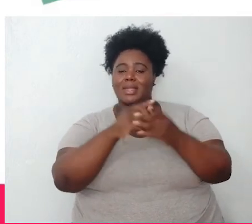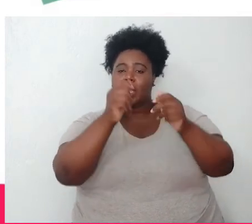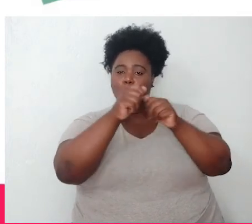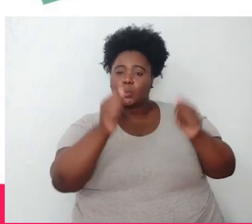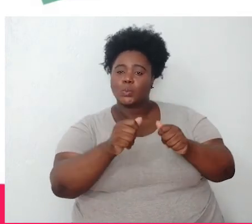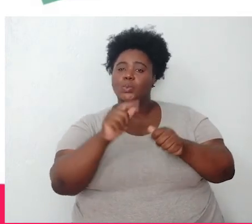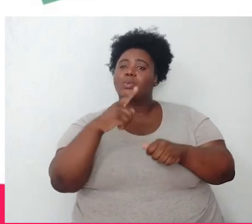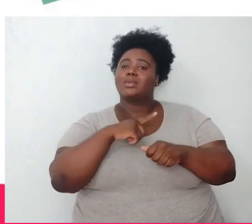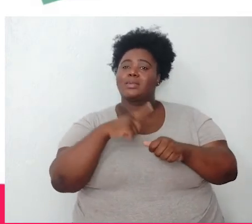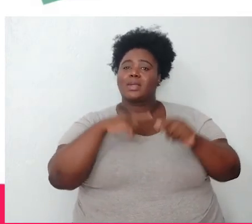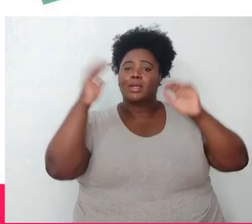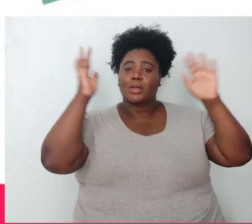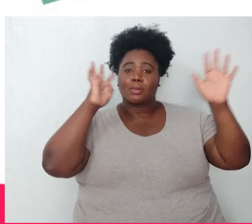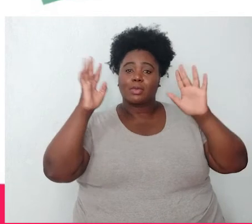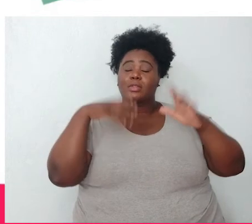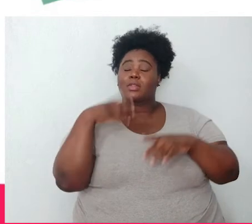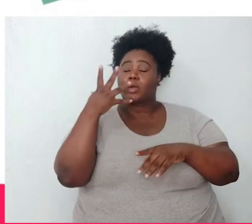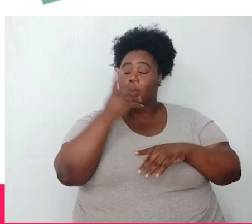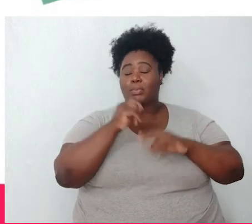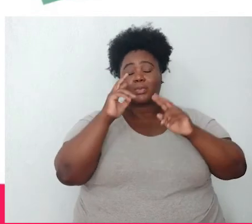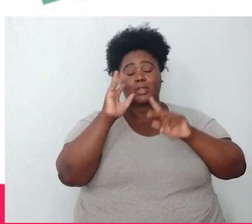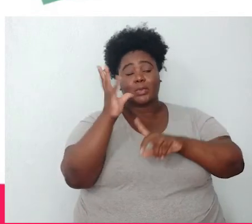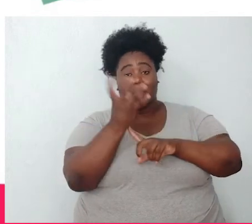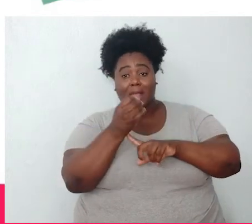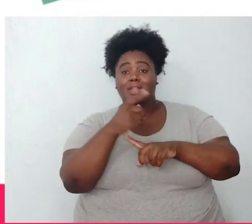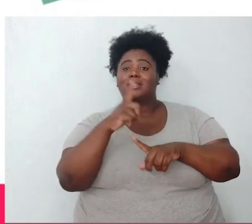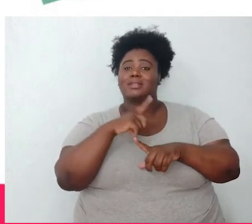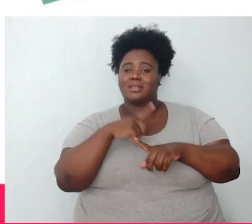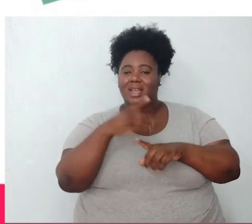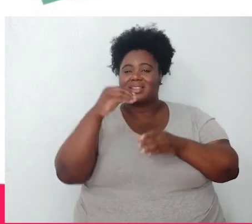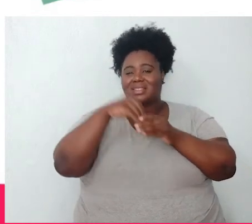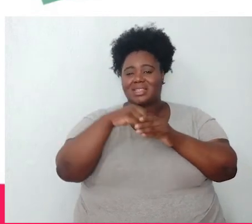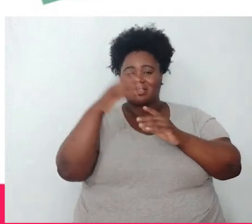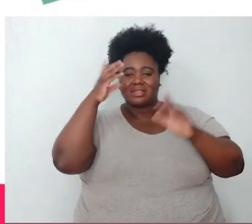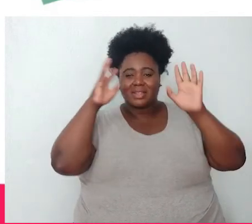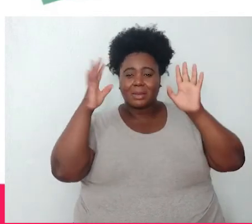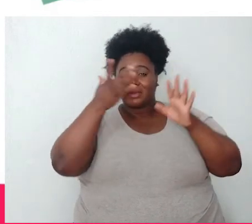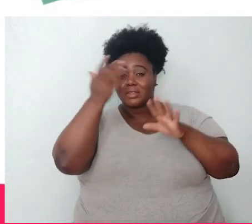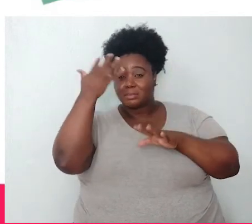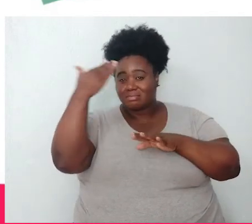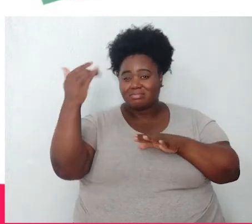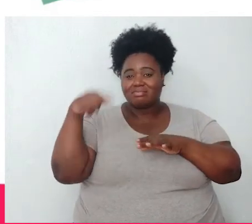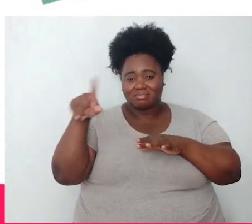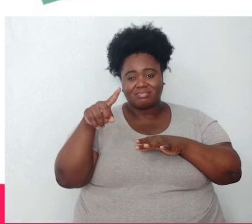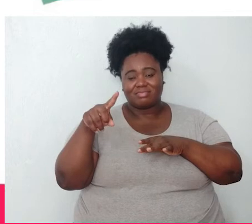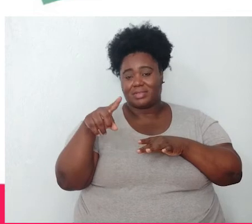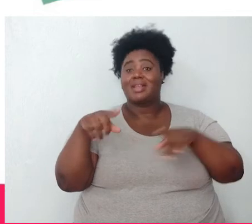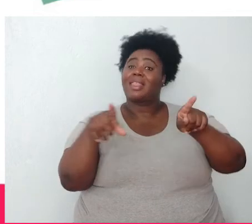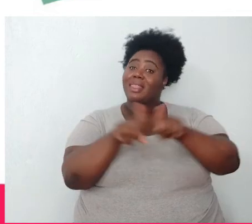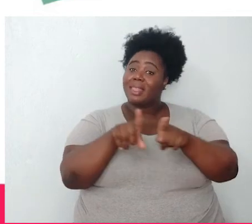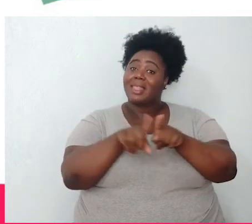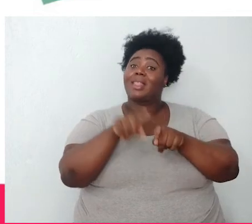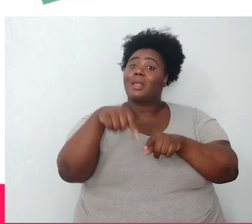desenho, a escultura. Eu acho que esse imaginário de belas artes ainda habita a cabeça do senso comum e